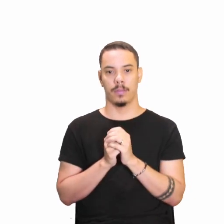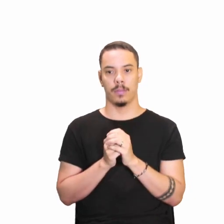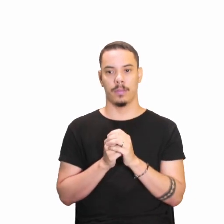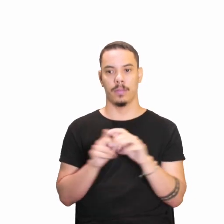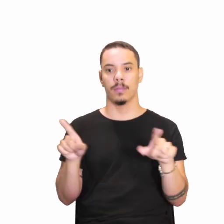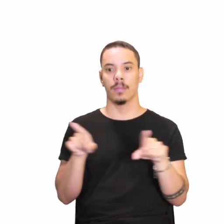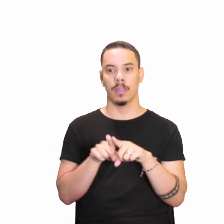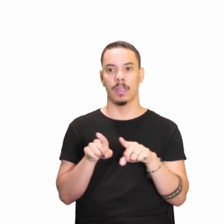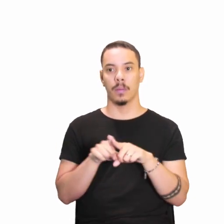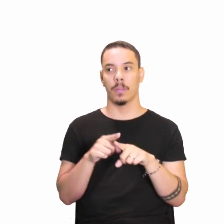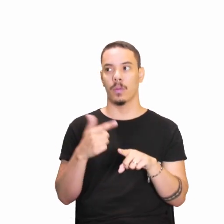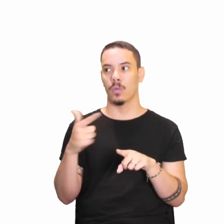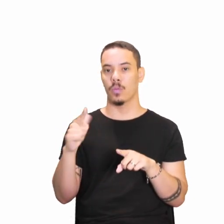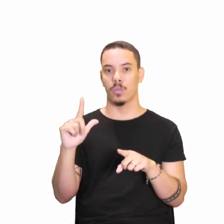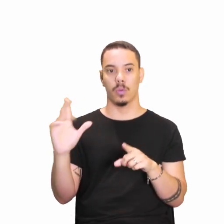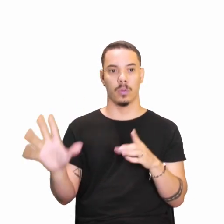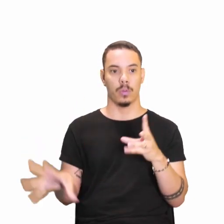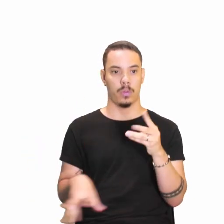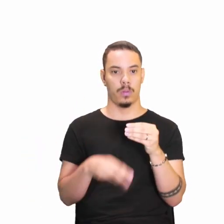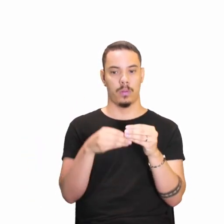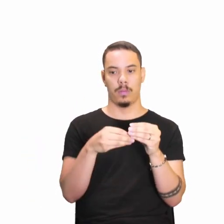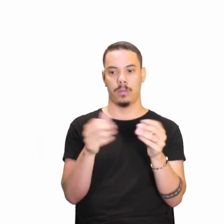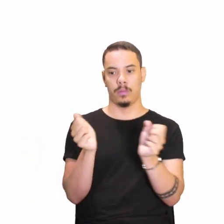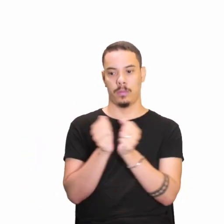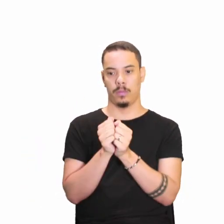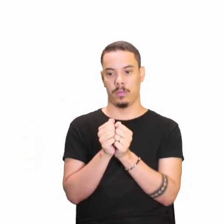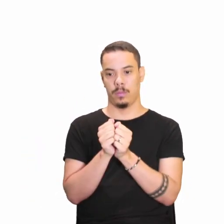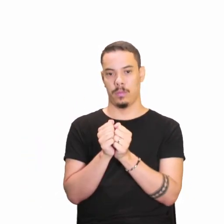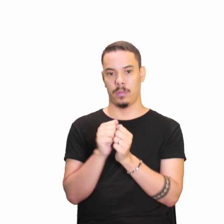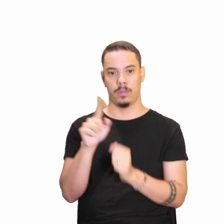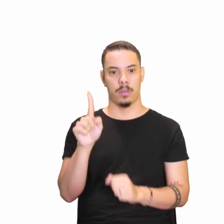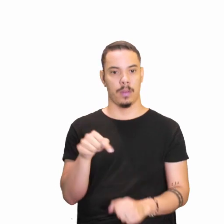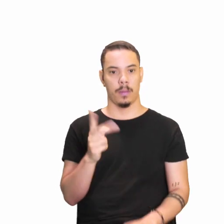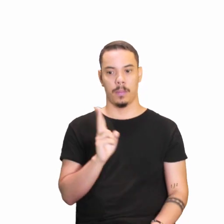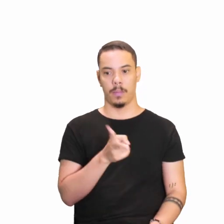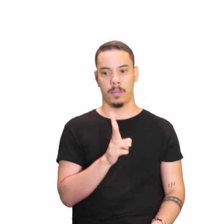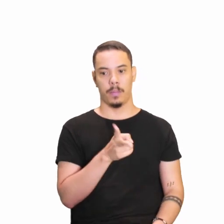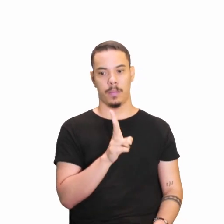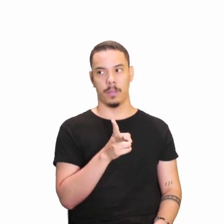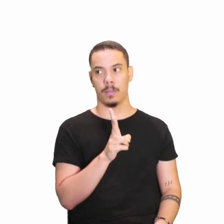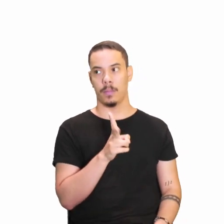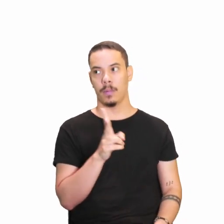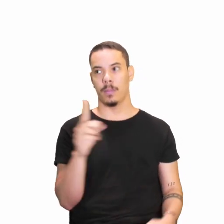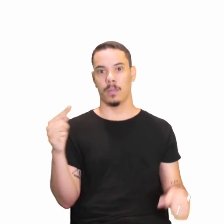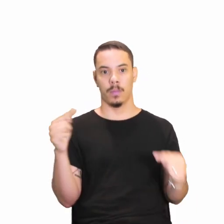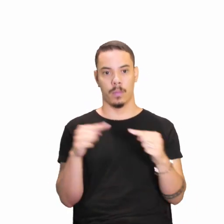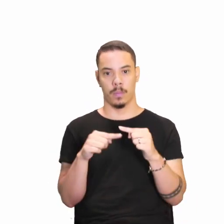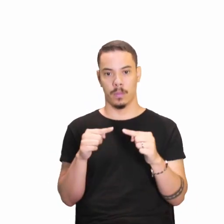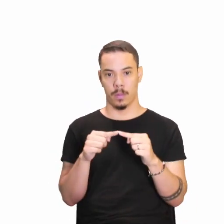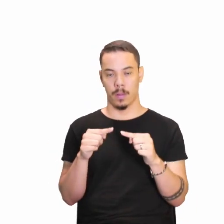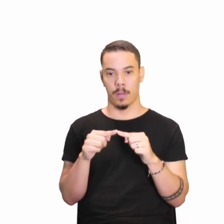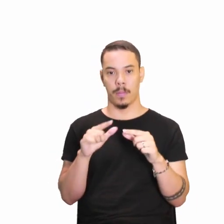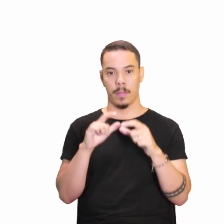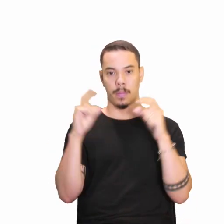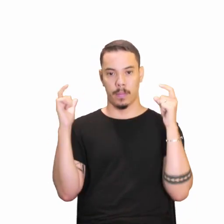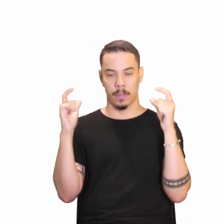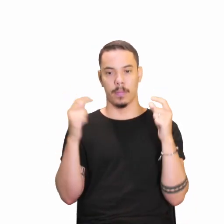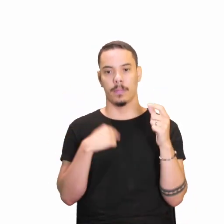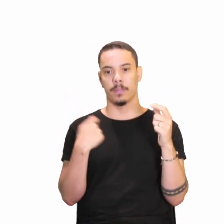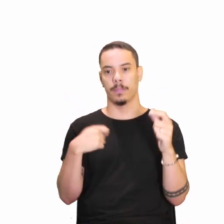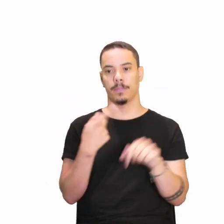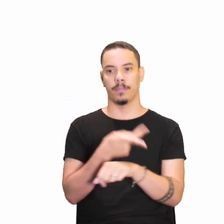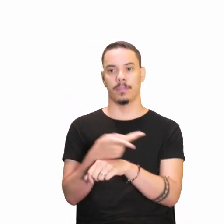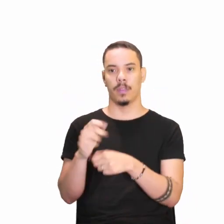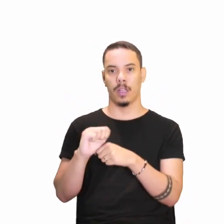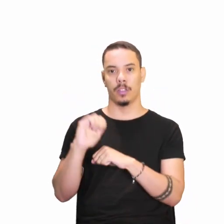seus atributos ficarão da mesma forma, fazendo a concordância. Se máscara é feminino, então eu vou procurar um